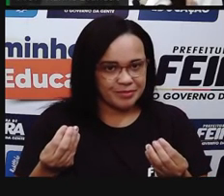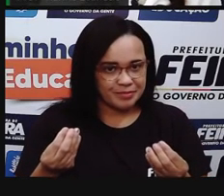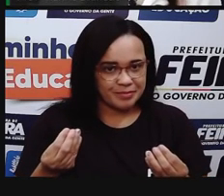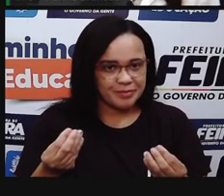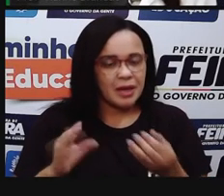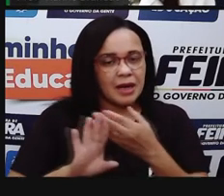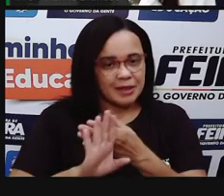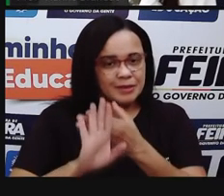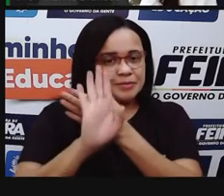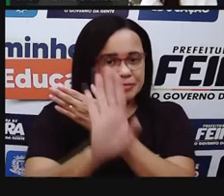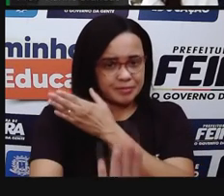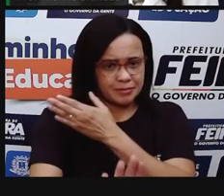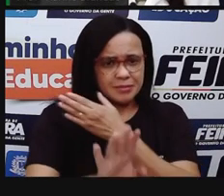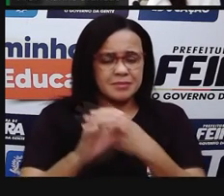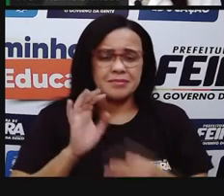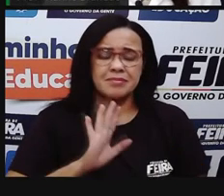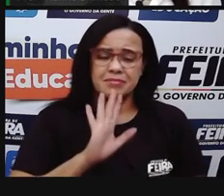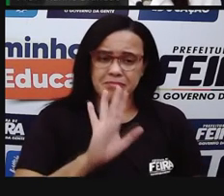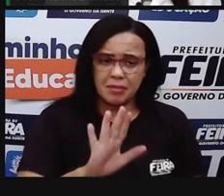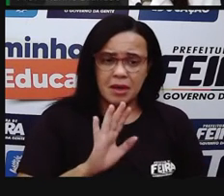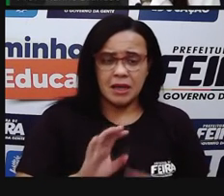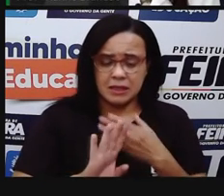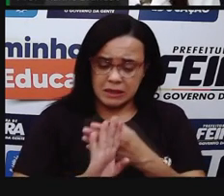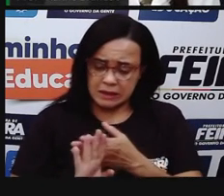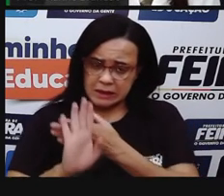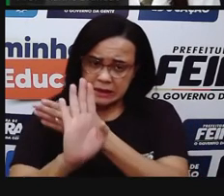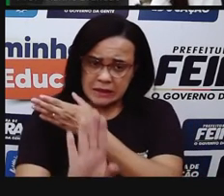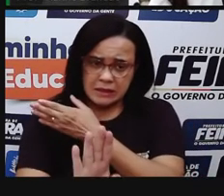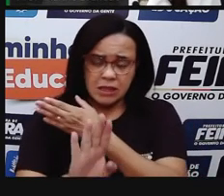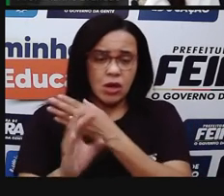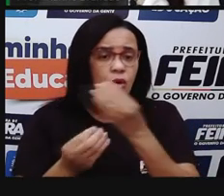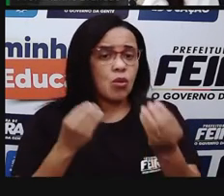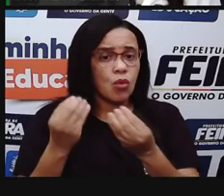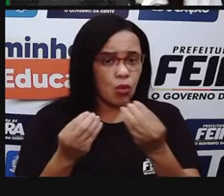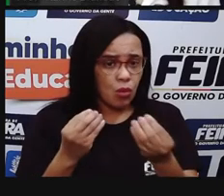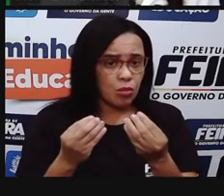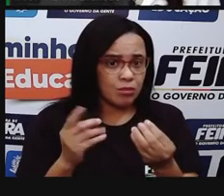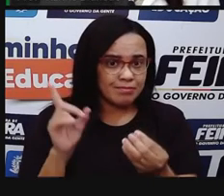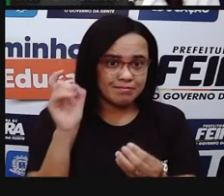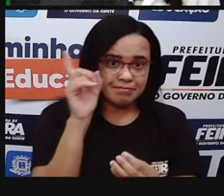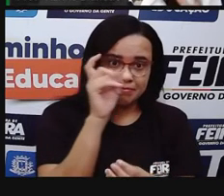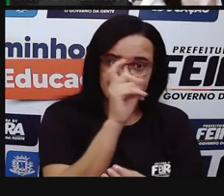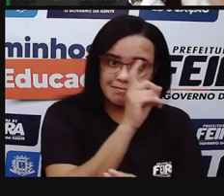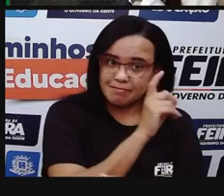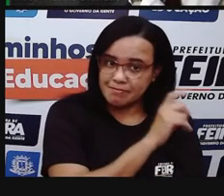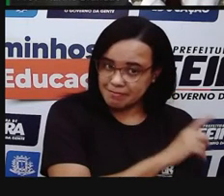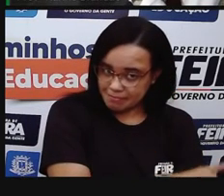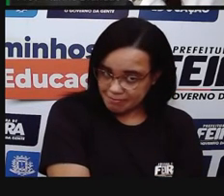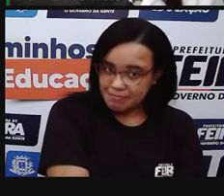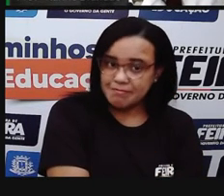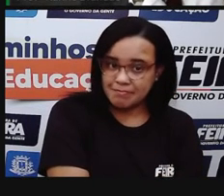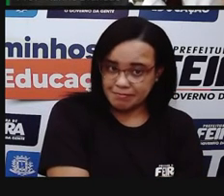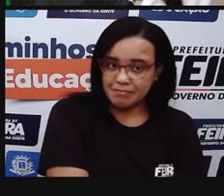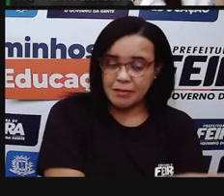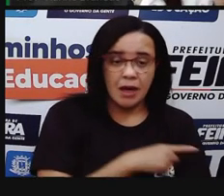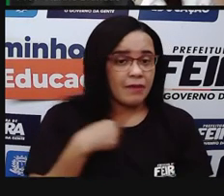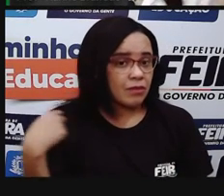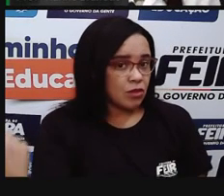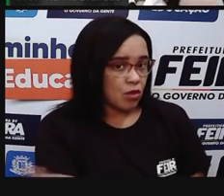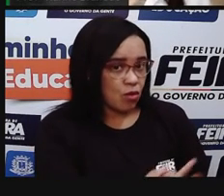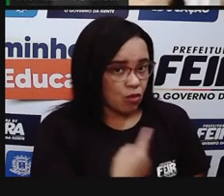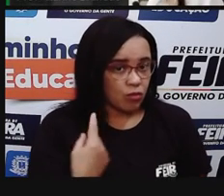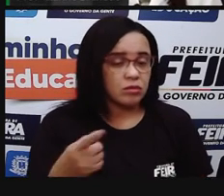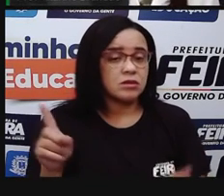também trouxe impactos para nós e nossa sociedade, que é o quê? Muitas vezes nós nem nos vemos como se